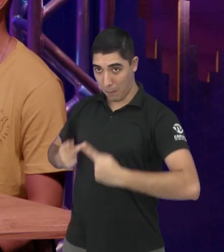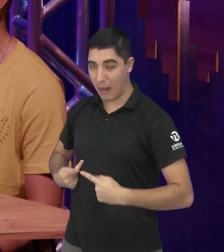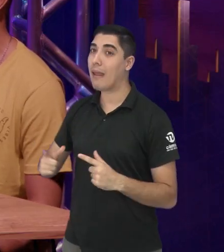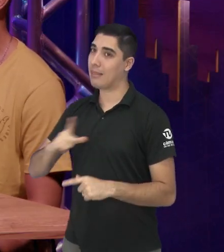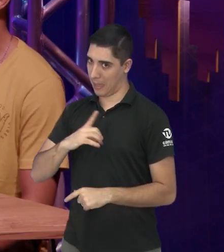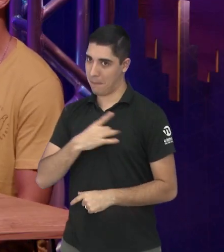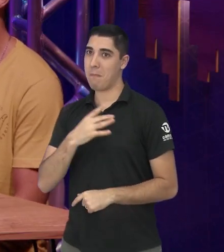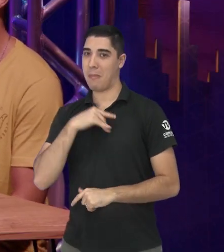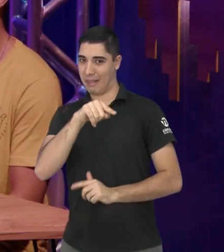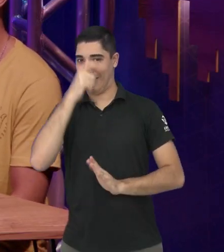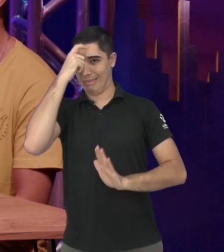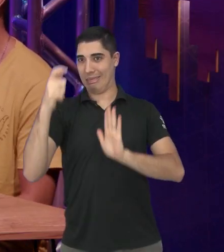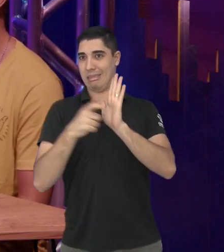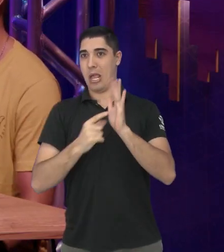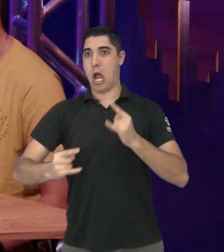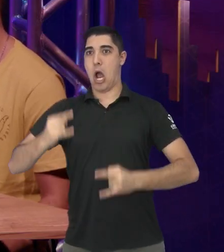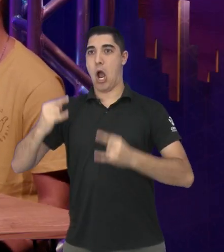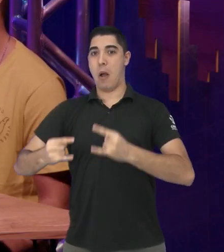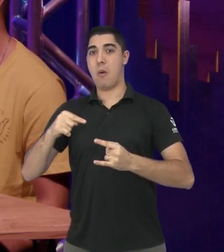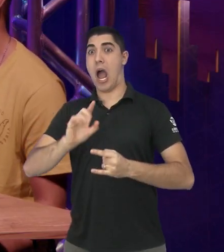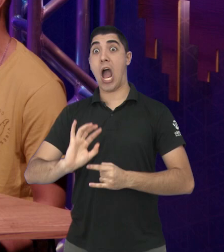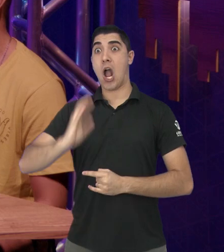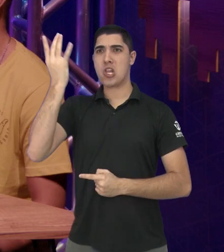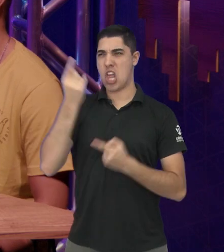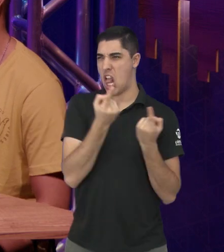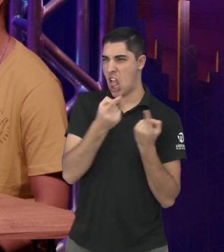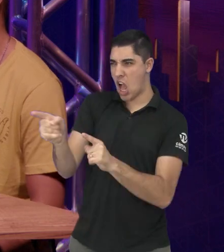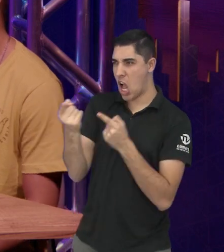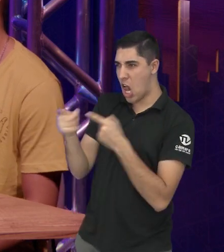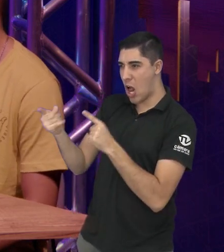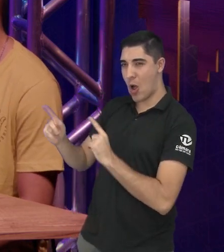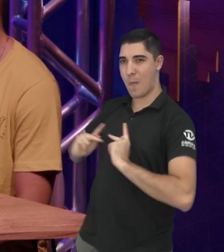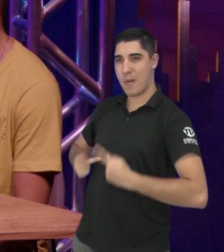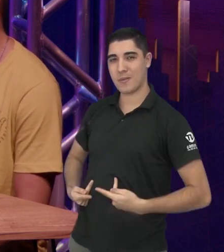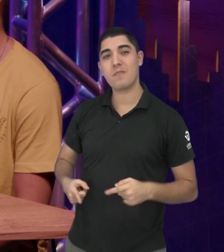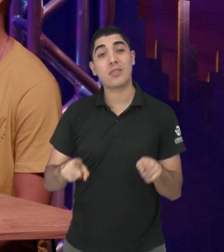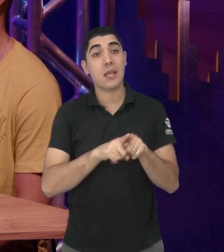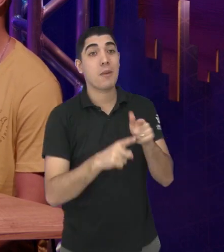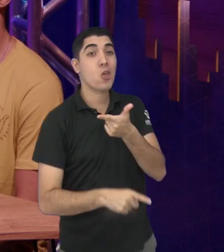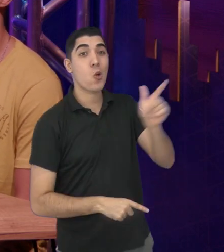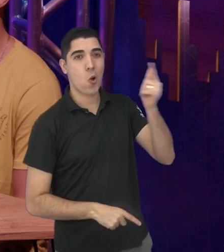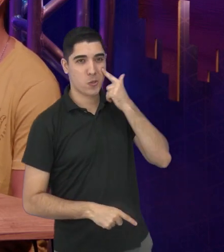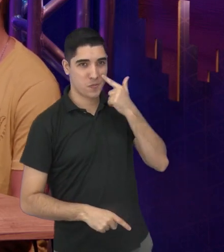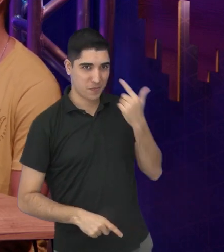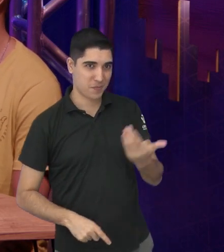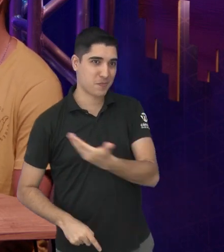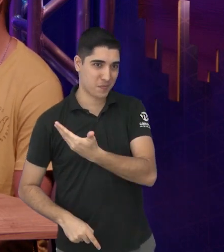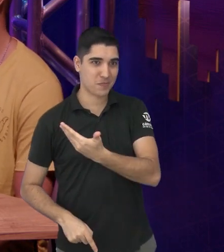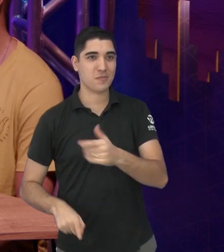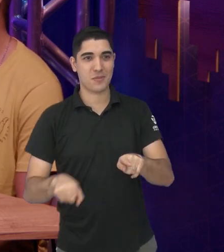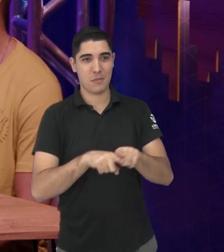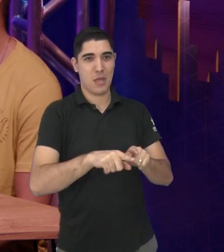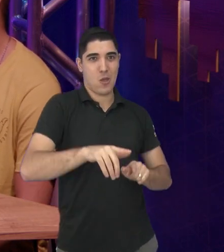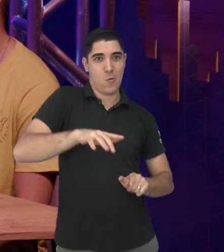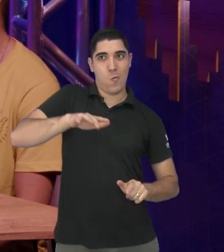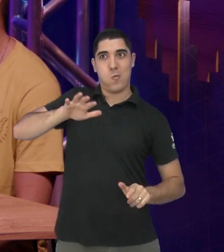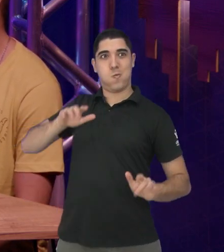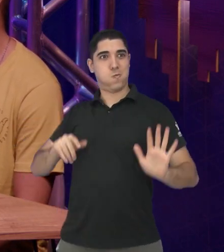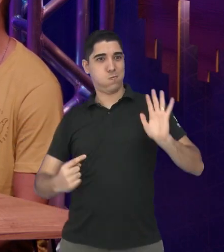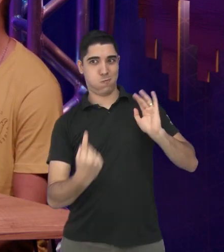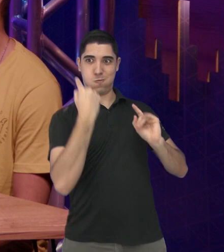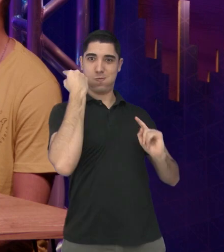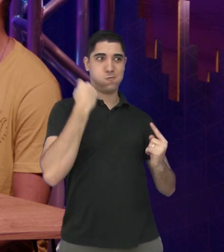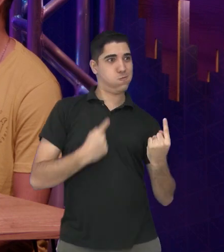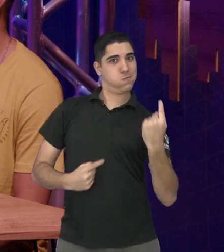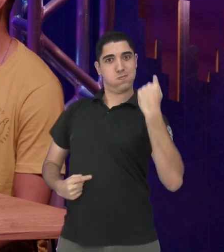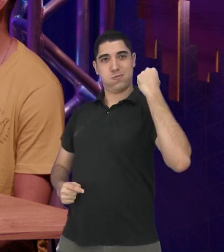inteligência artificial se volte contra a gente. É Matrix, né? As máquinas dominando o mundo. E